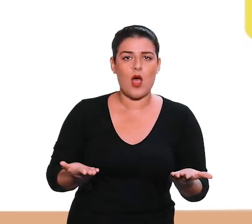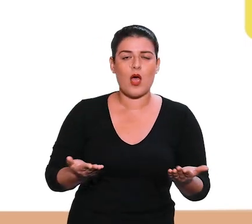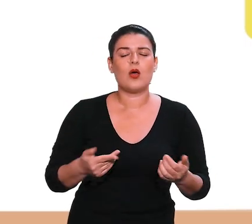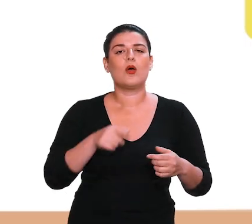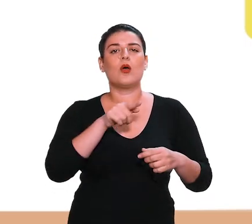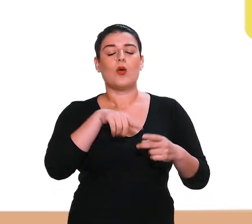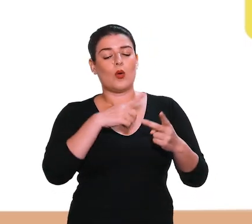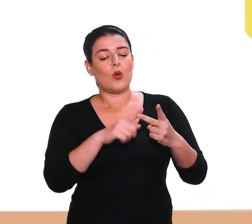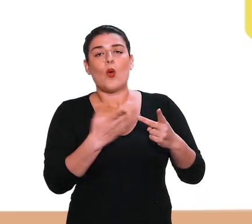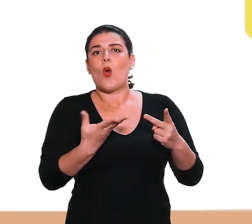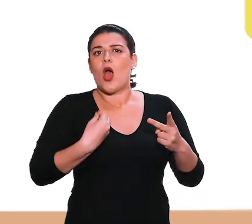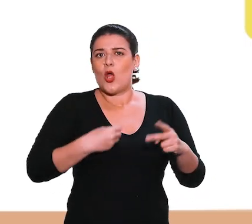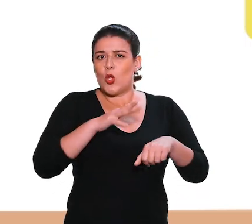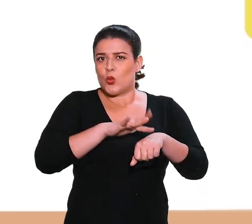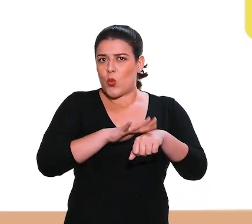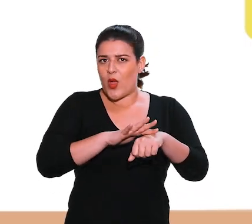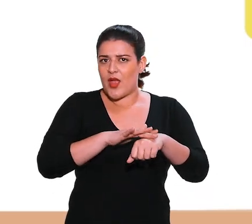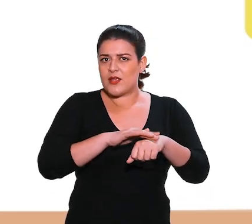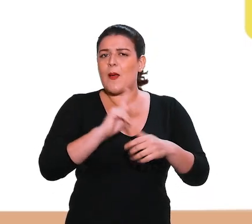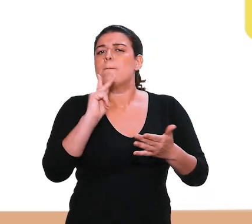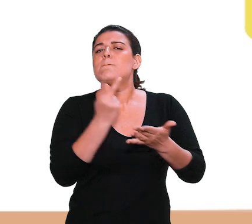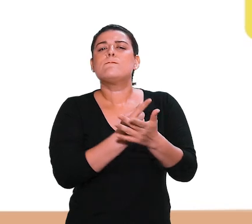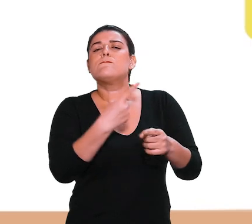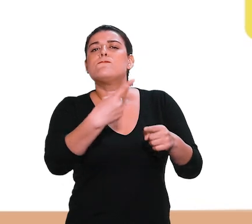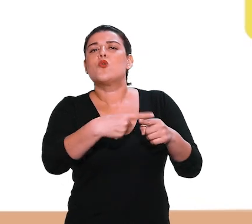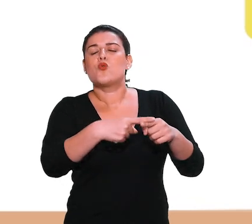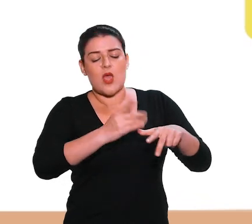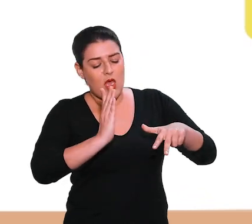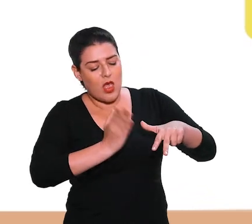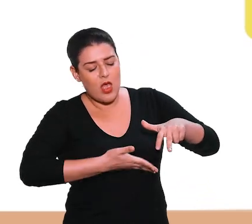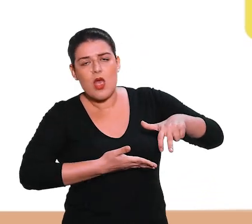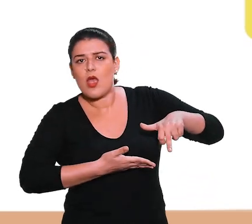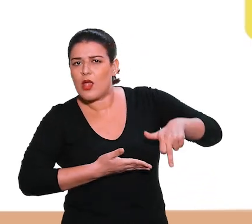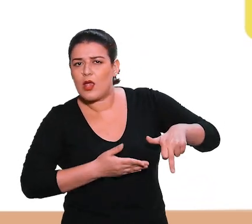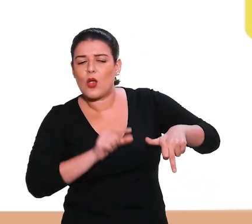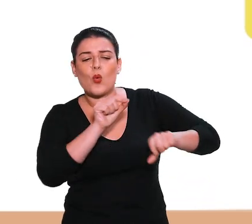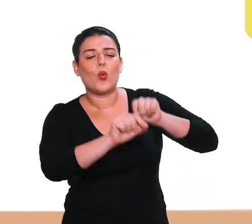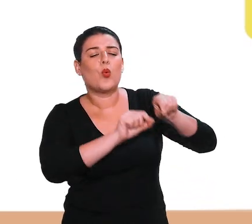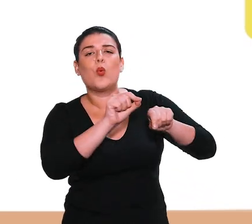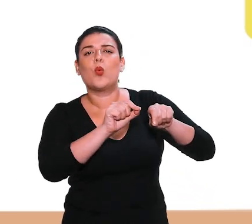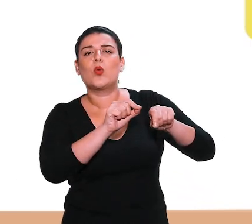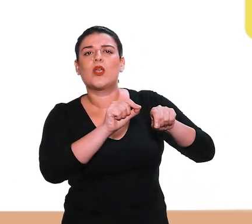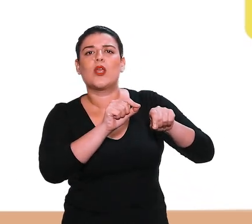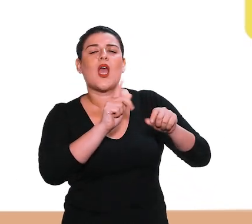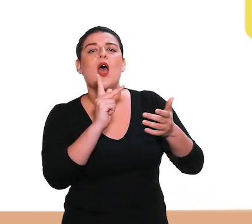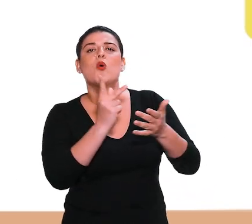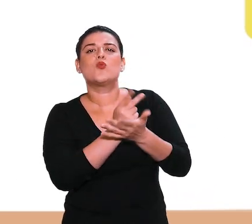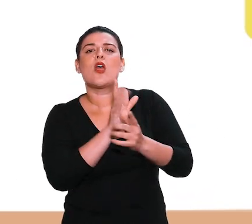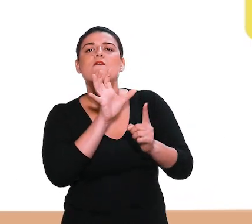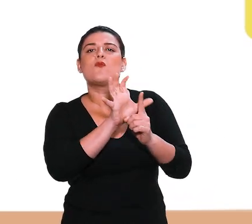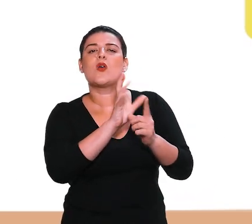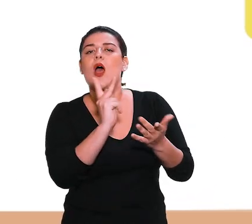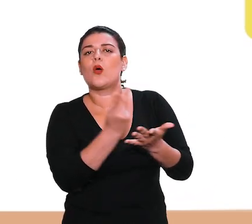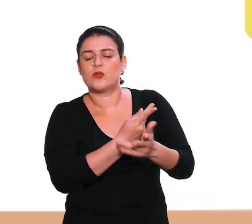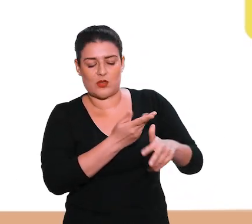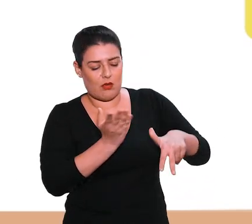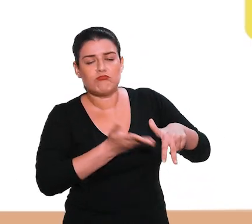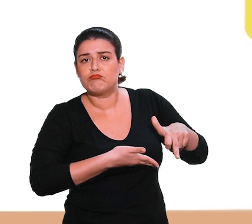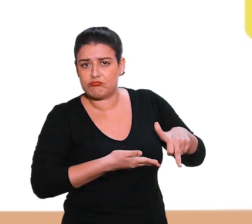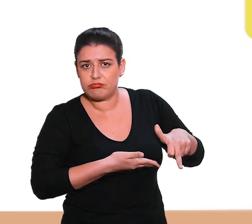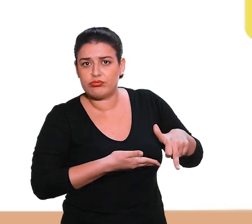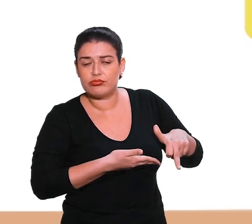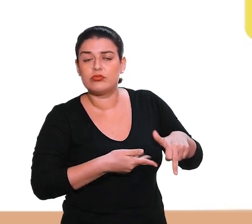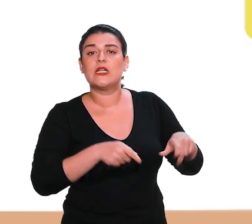A doença atual seria a própria amputação e como que ocorreu essa amputação, o que levou esse paciente a ter a